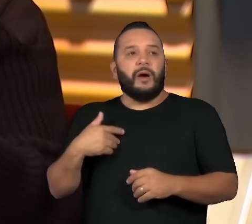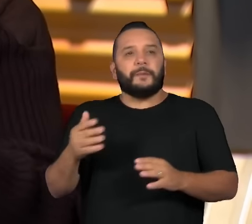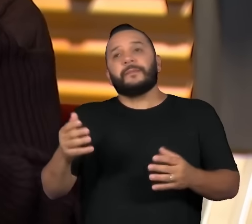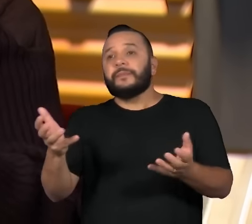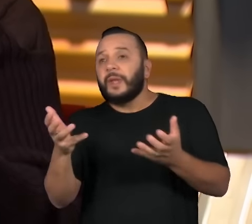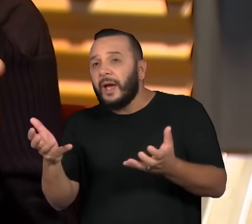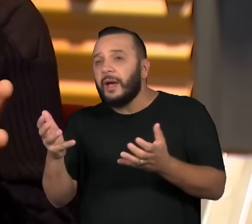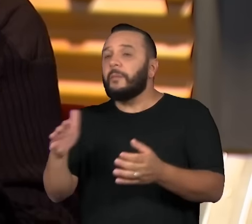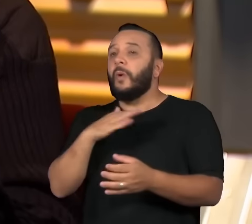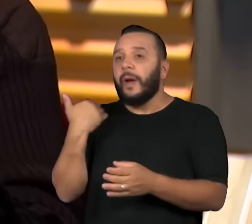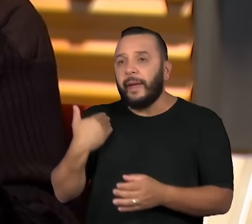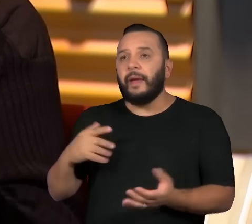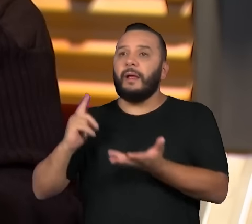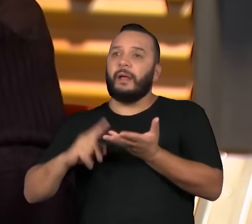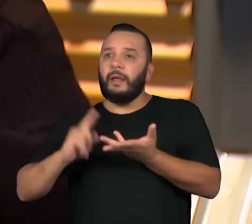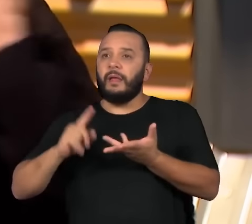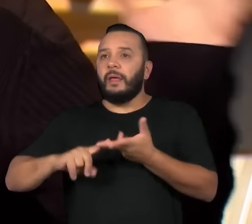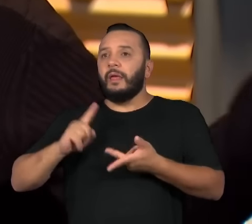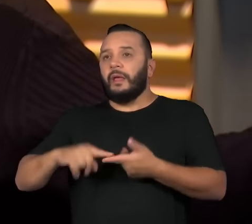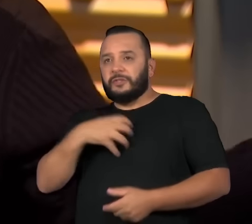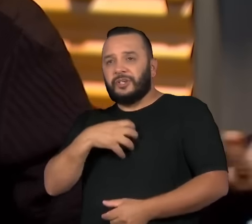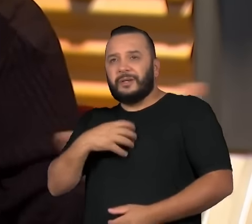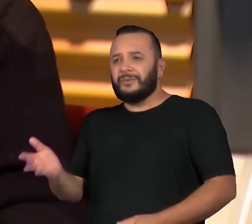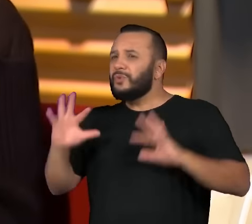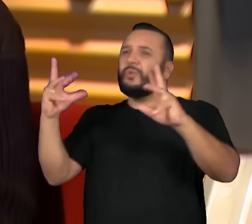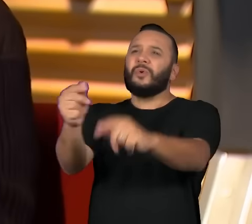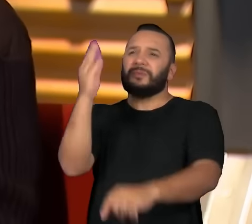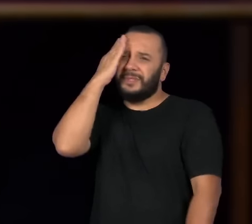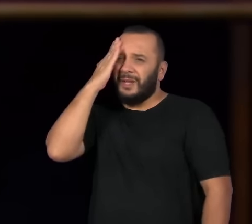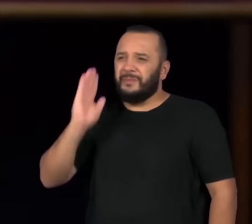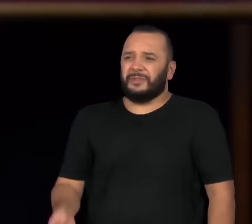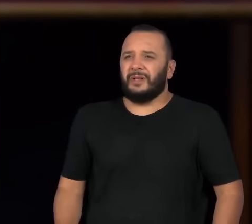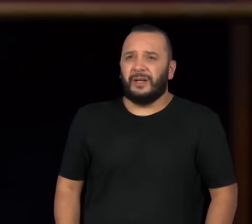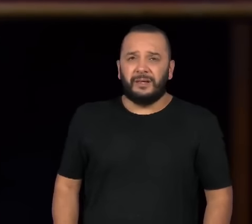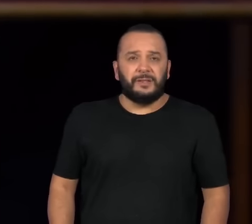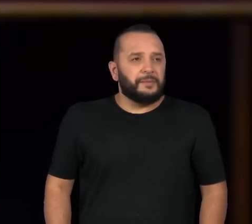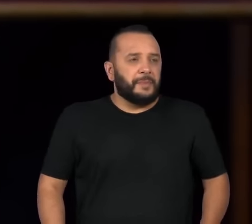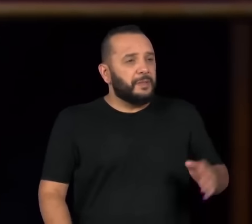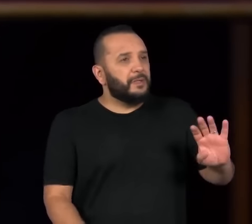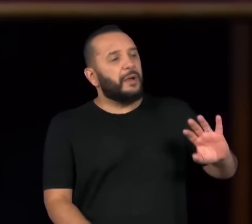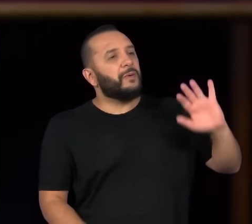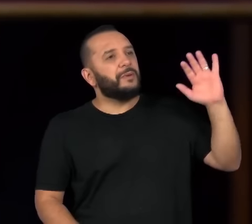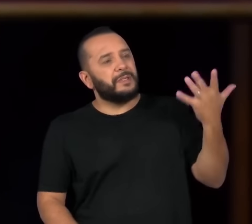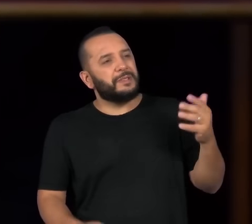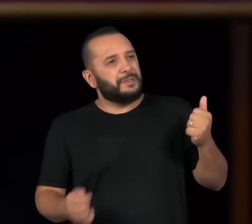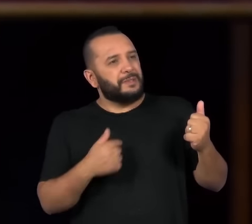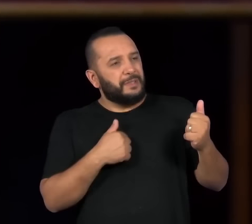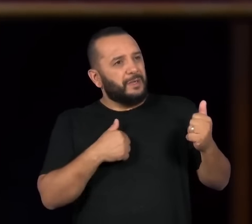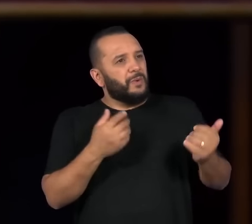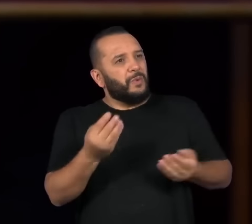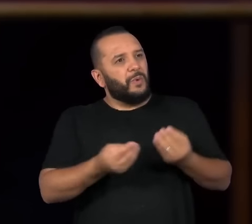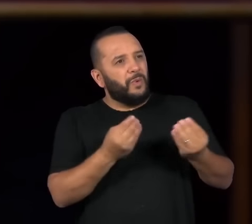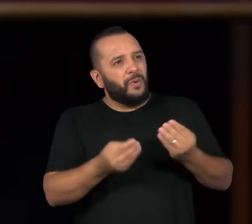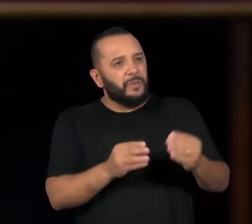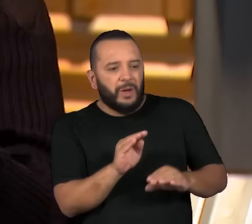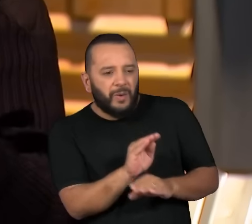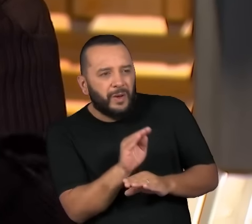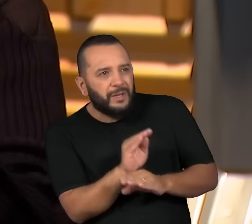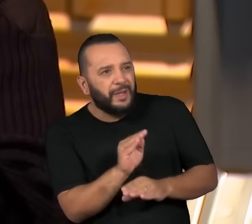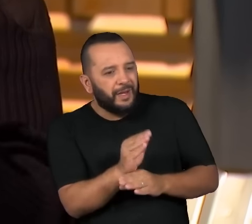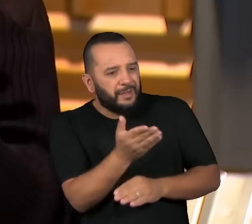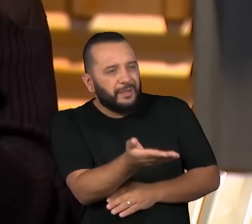e era uma pessoa muito espontânea. Por isso que ela agregava muita gente, E né? qual foi a mudança de vista que você teve do cuidados paliativos?